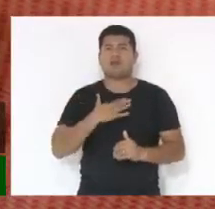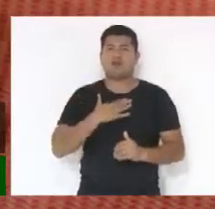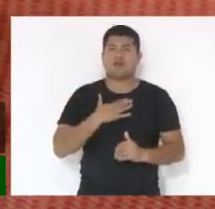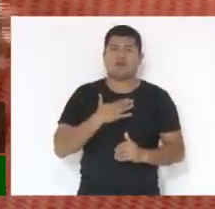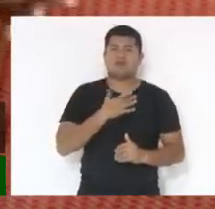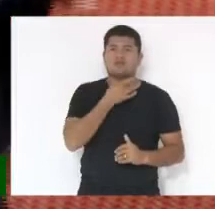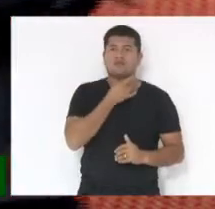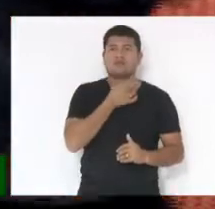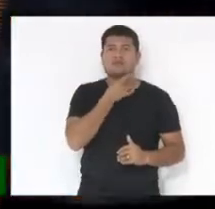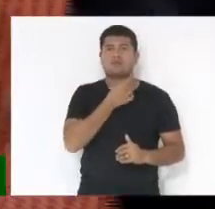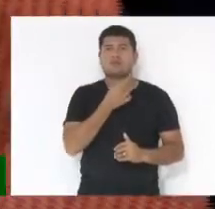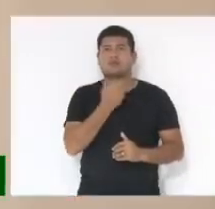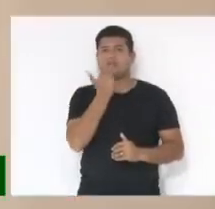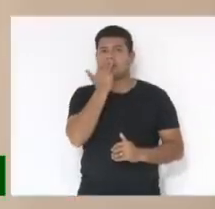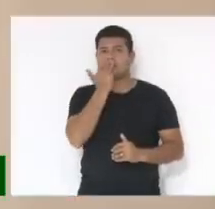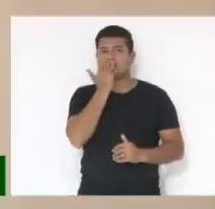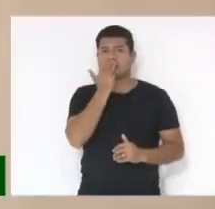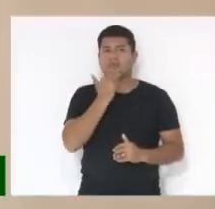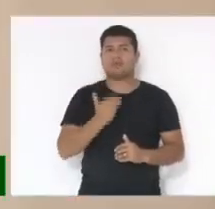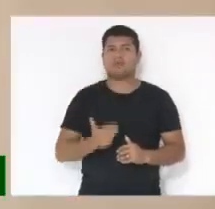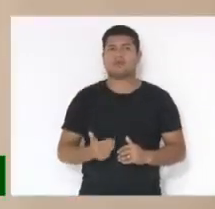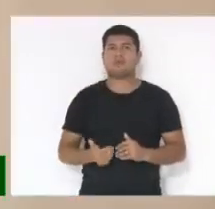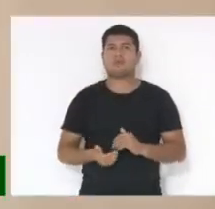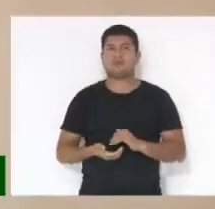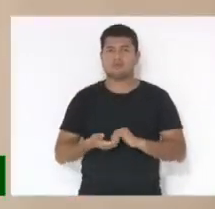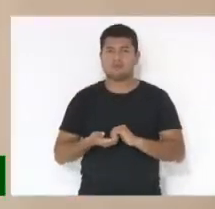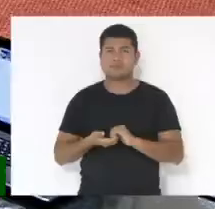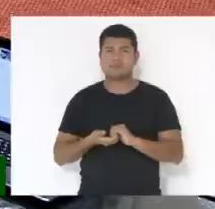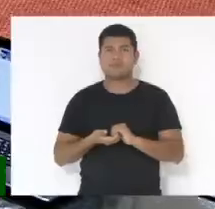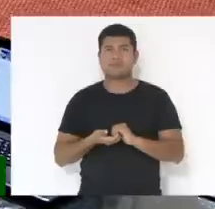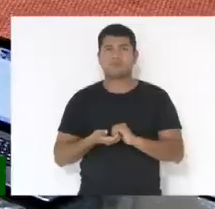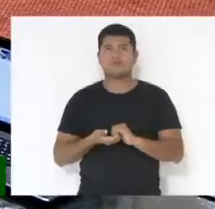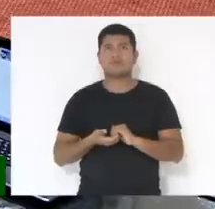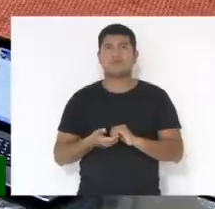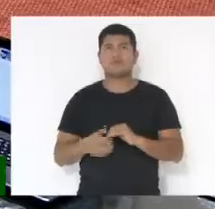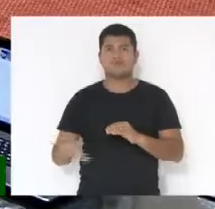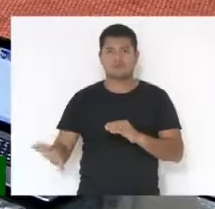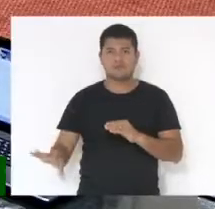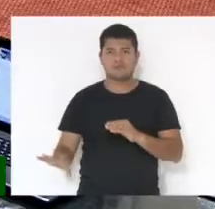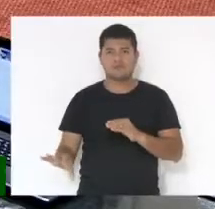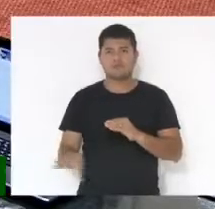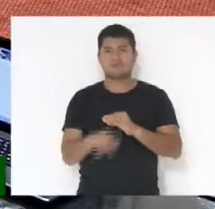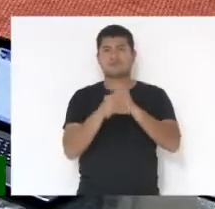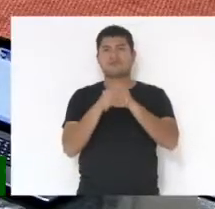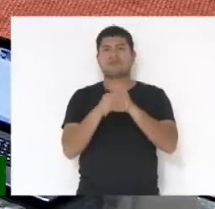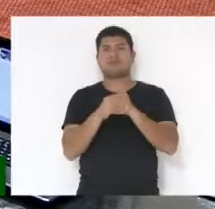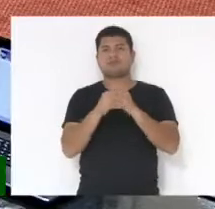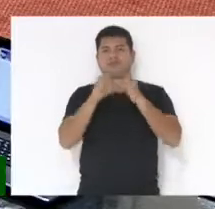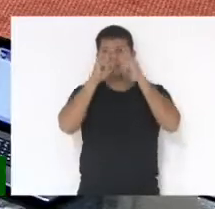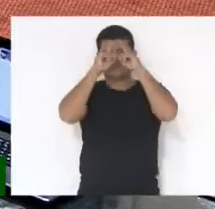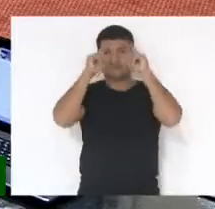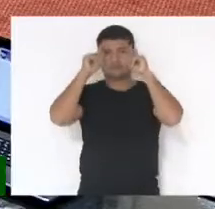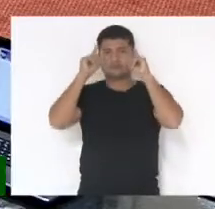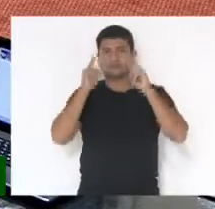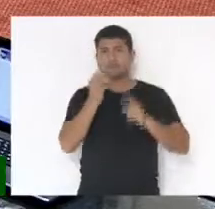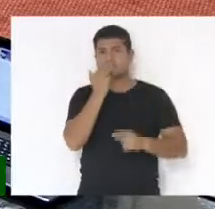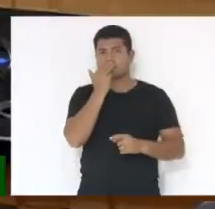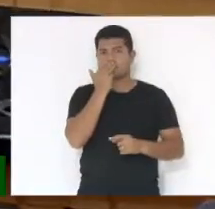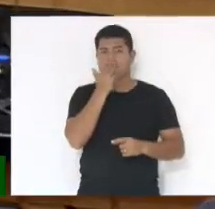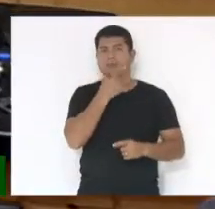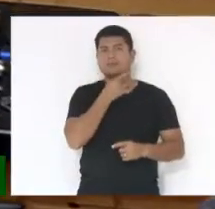Obos. Deputado Milton Obos. Senhor presidente, até somando deputado Sopelsa, Cobalcini, Sarita, hoje